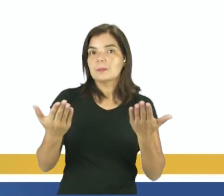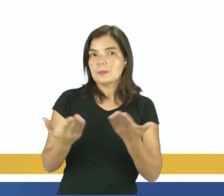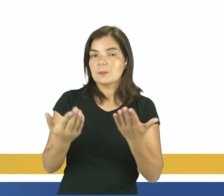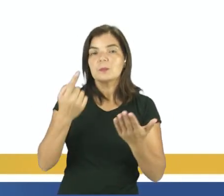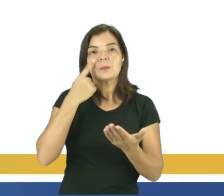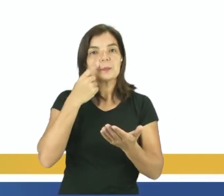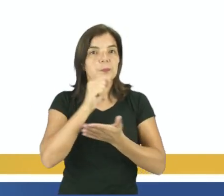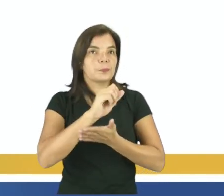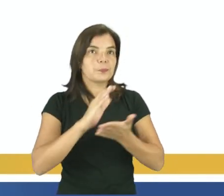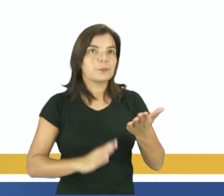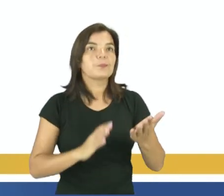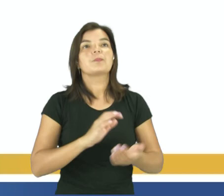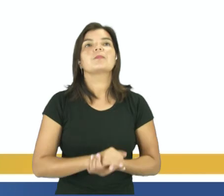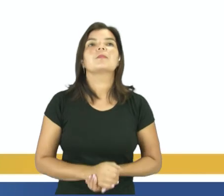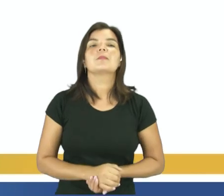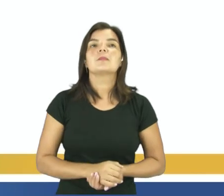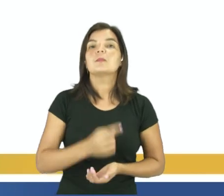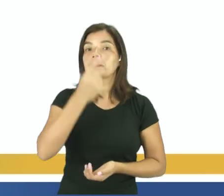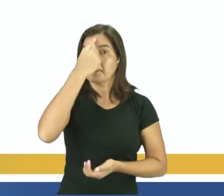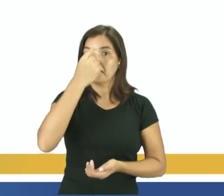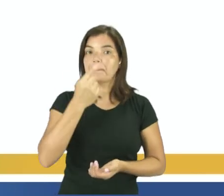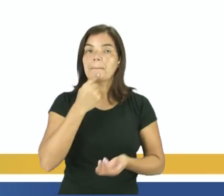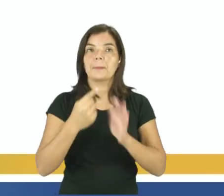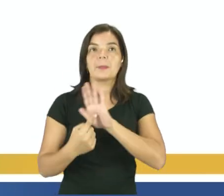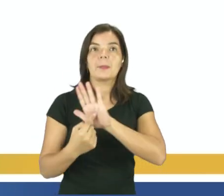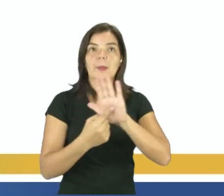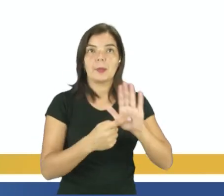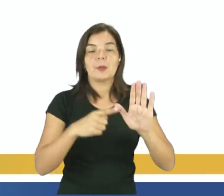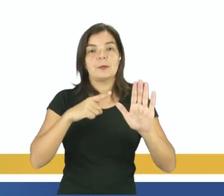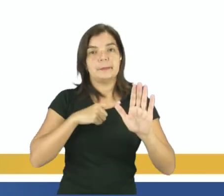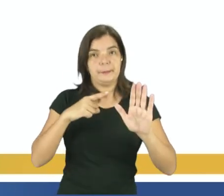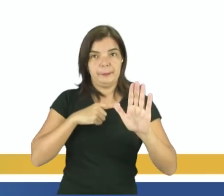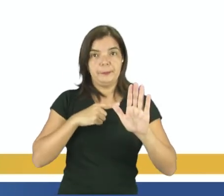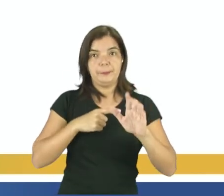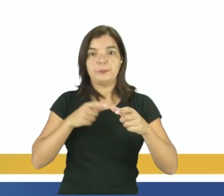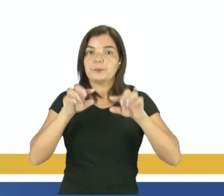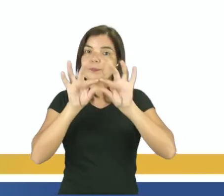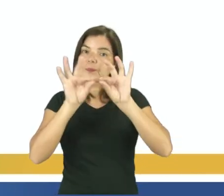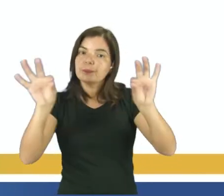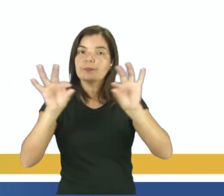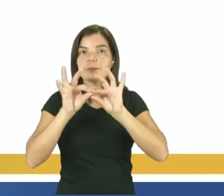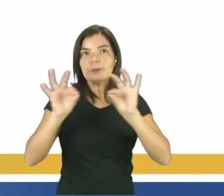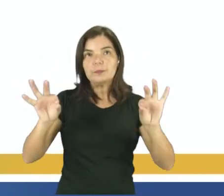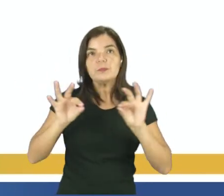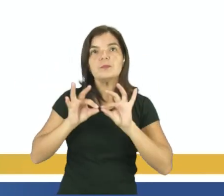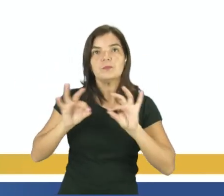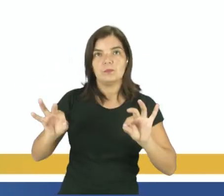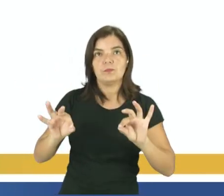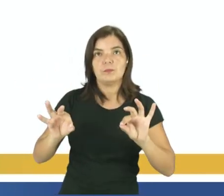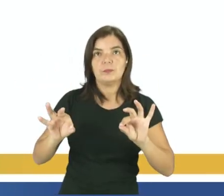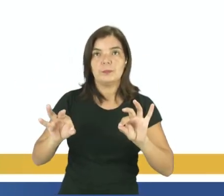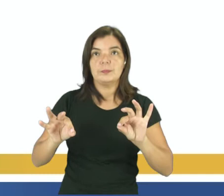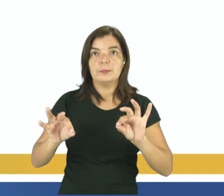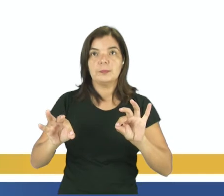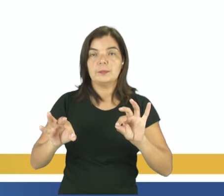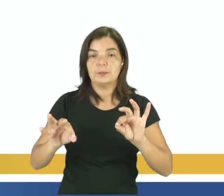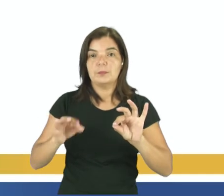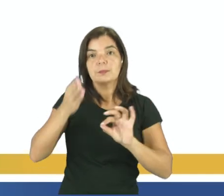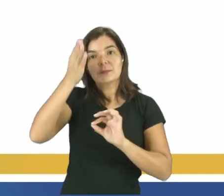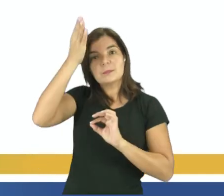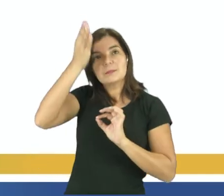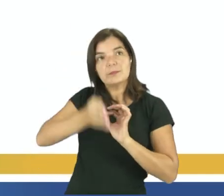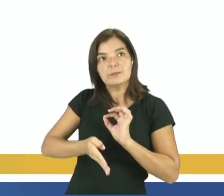Então, bora para um exercício, pessoal. Na imagem abaixo, temos um feixe de retas paralelas intersectado por